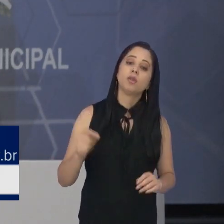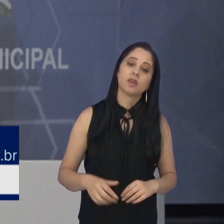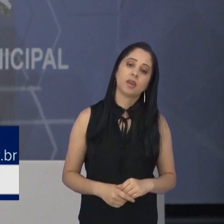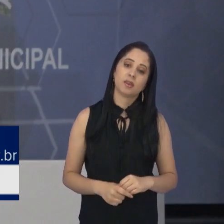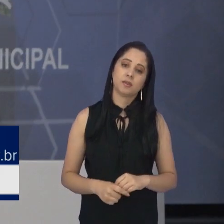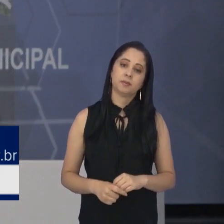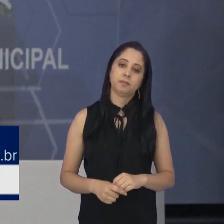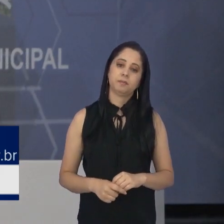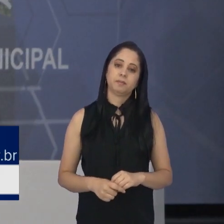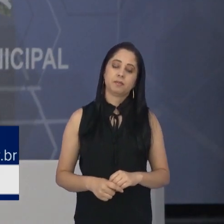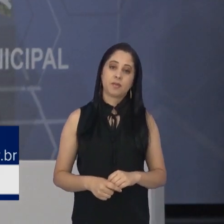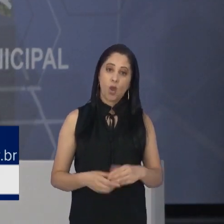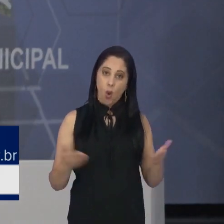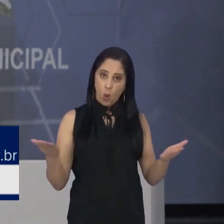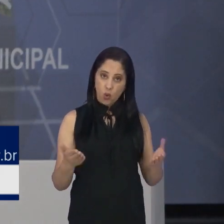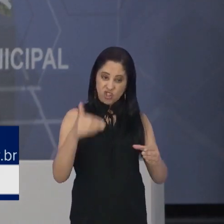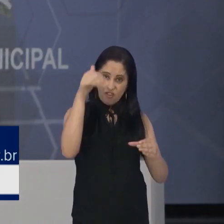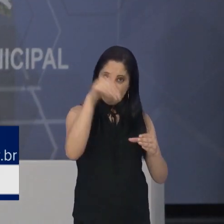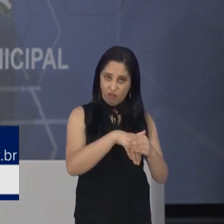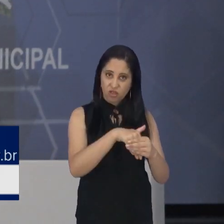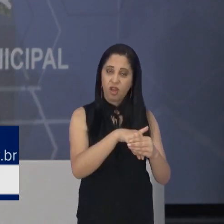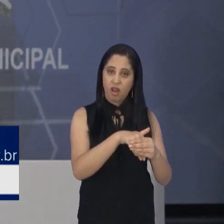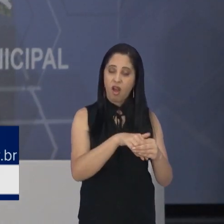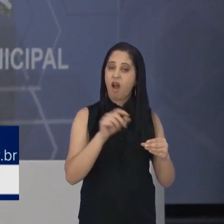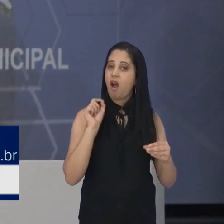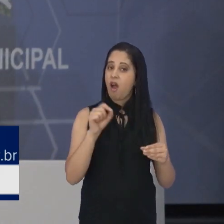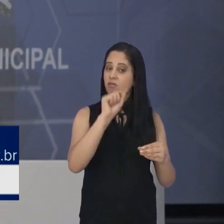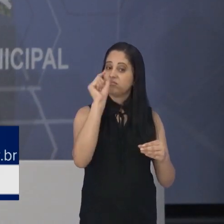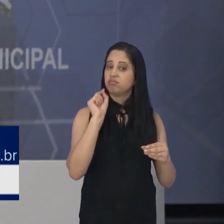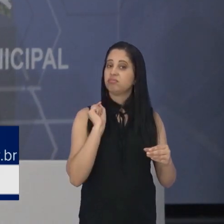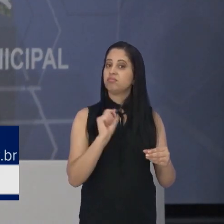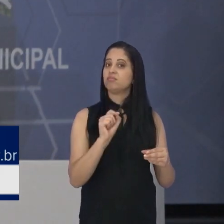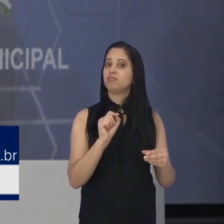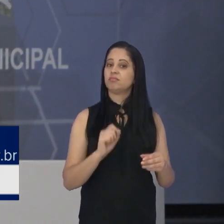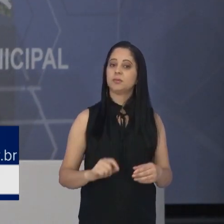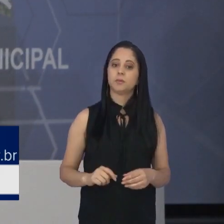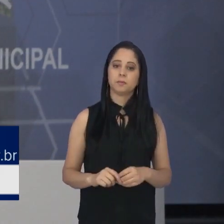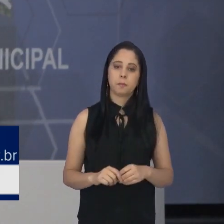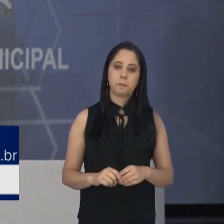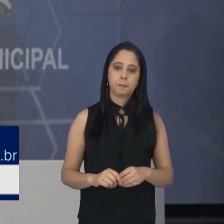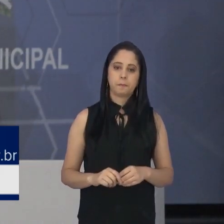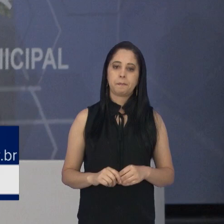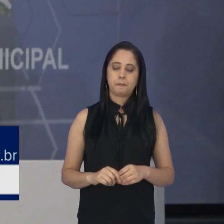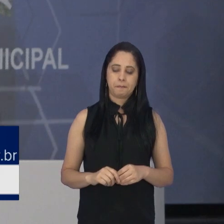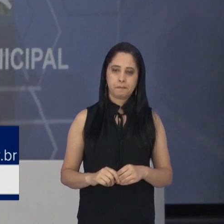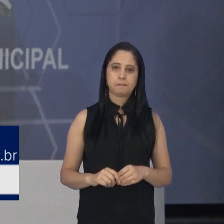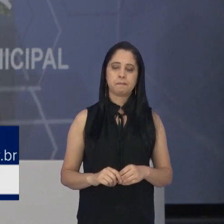o que nós vamos votar aqui é